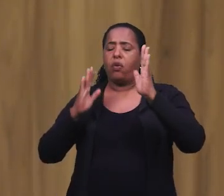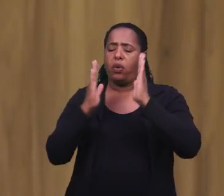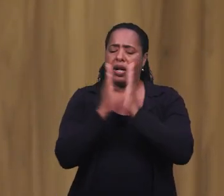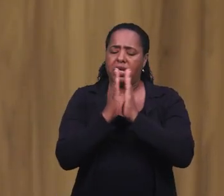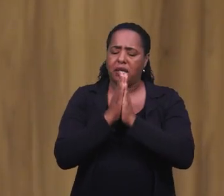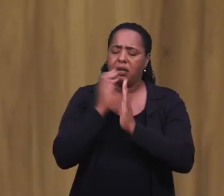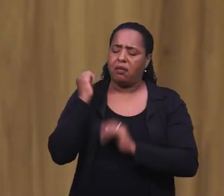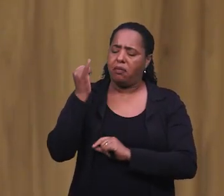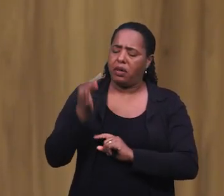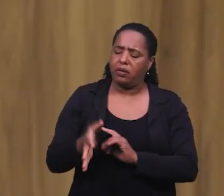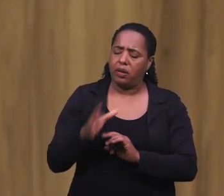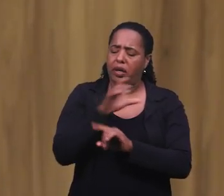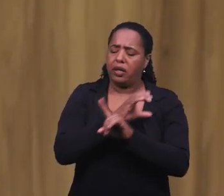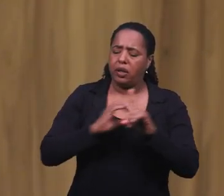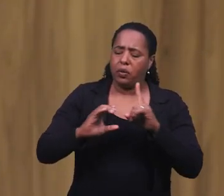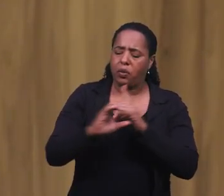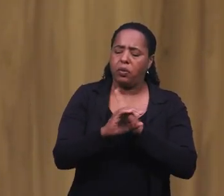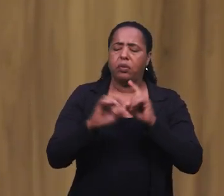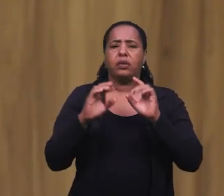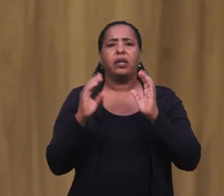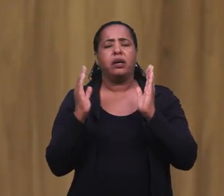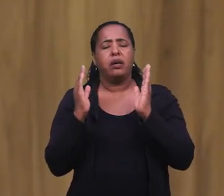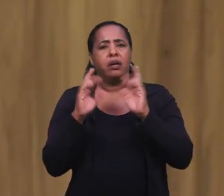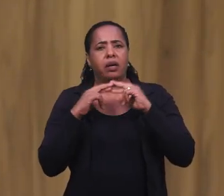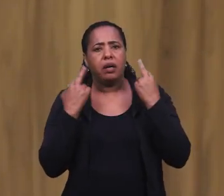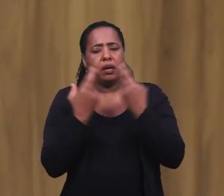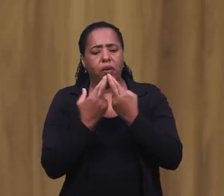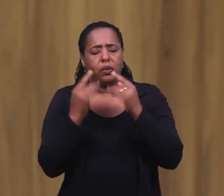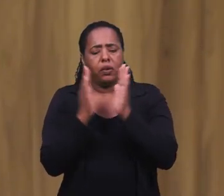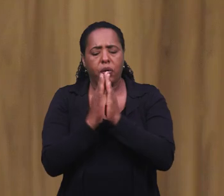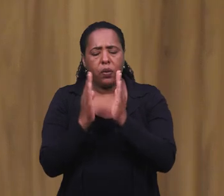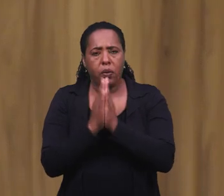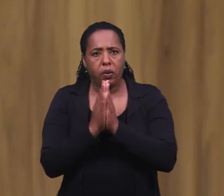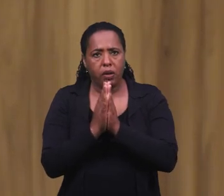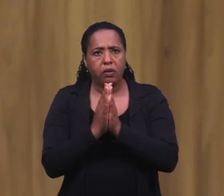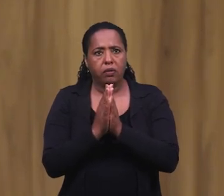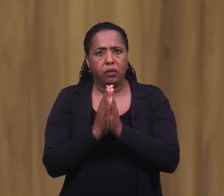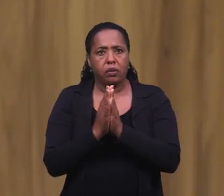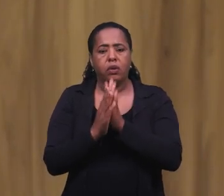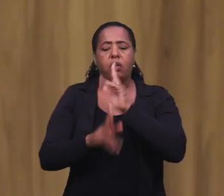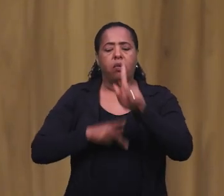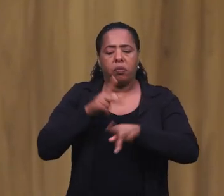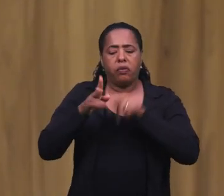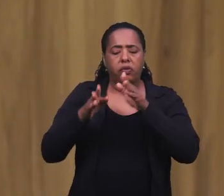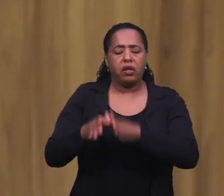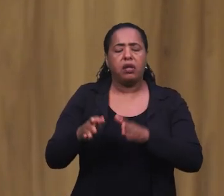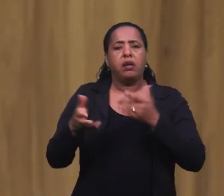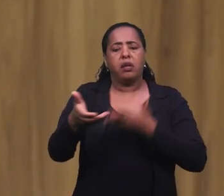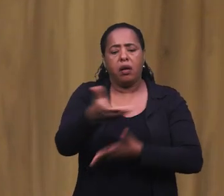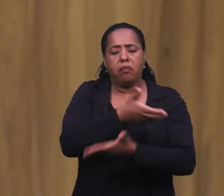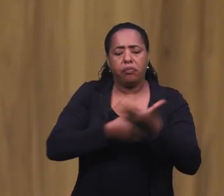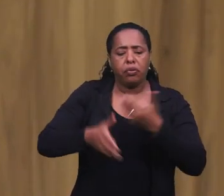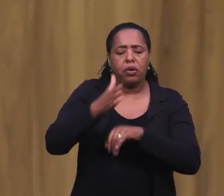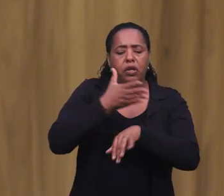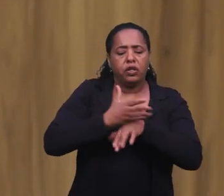E falando neste tópico que o pastor Abel trouxe agora, eu estava com o texto aberto aqui, pastor